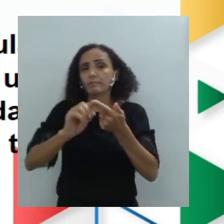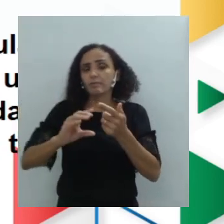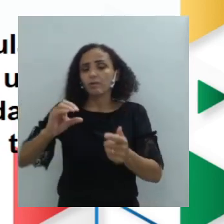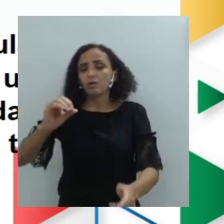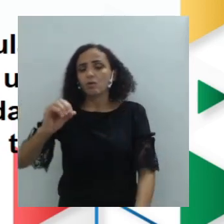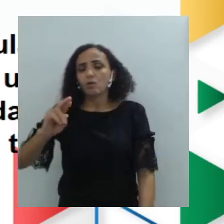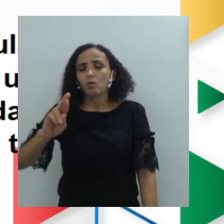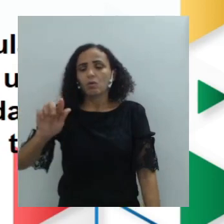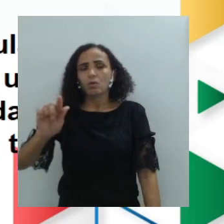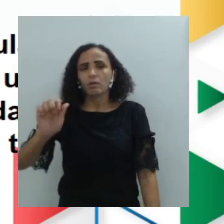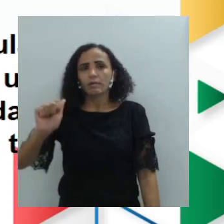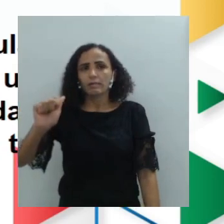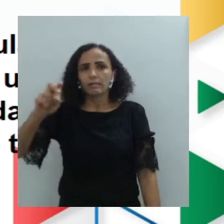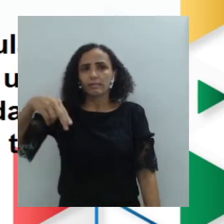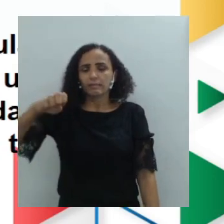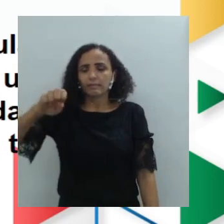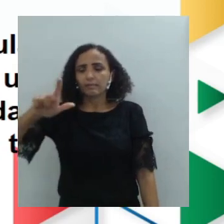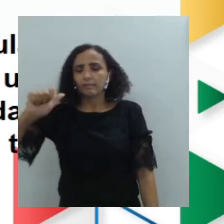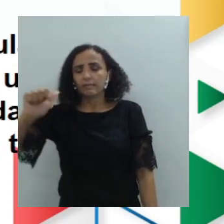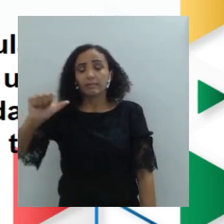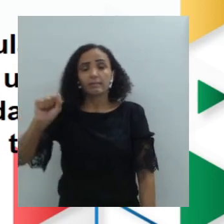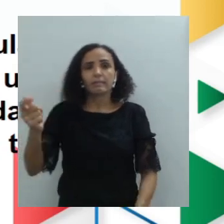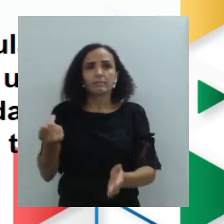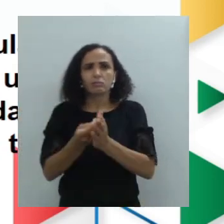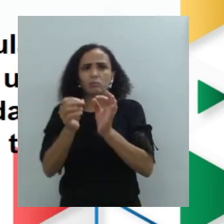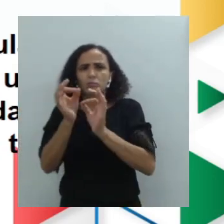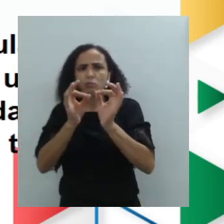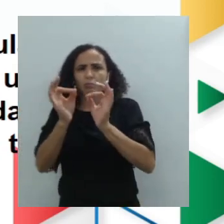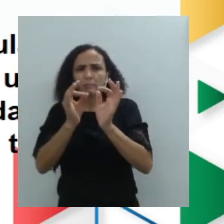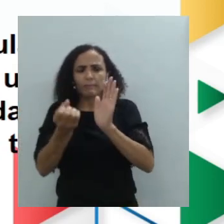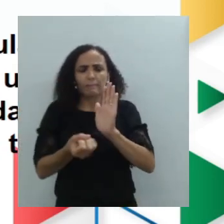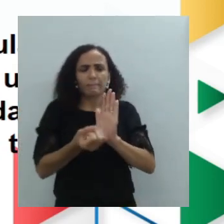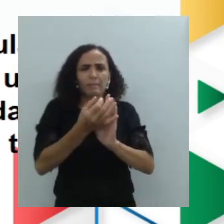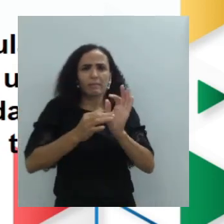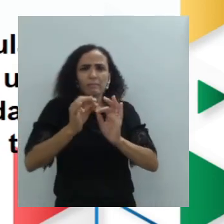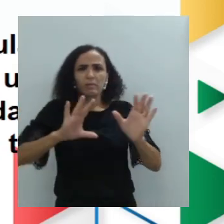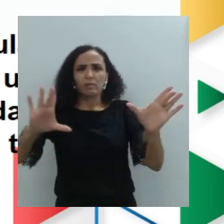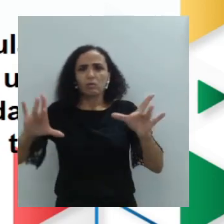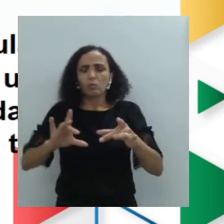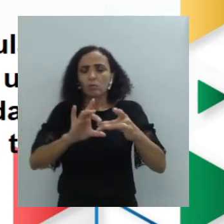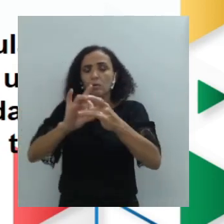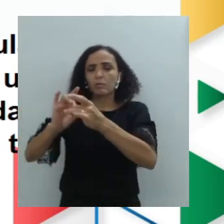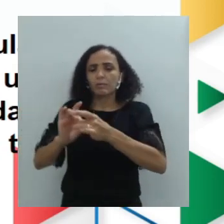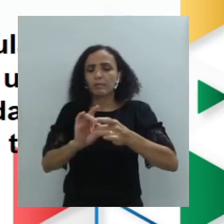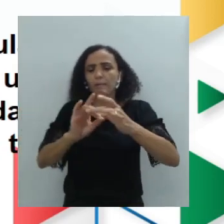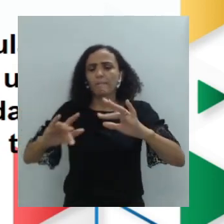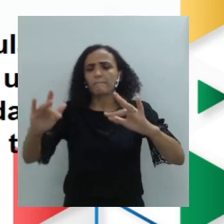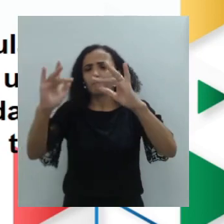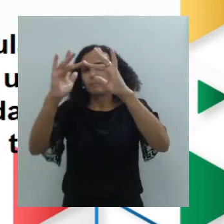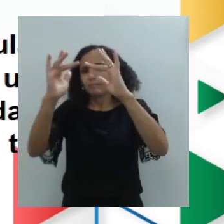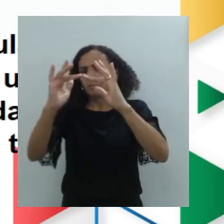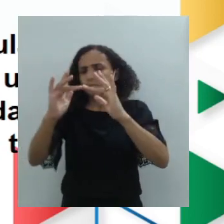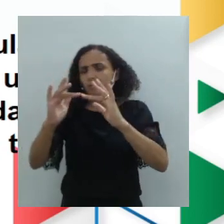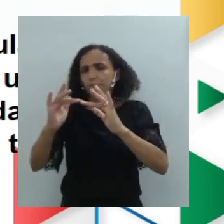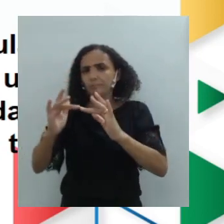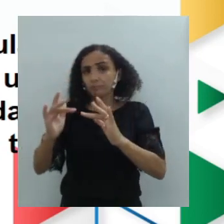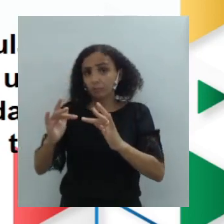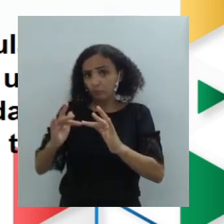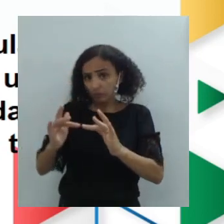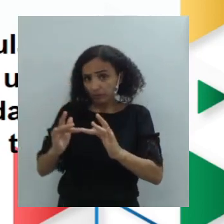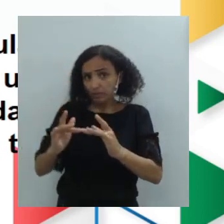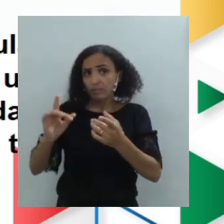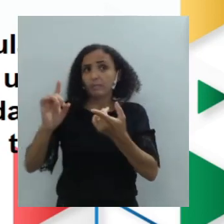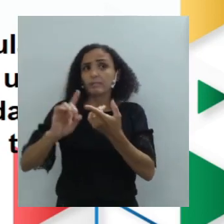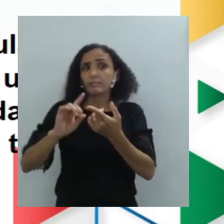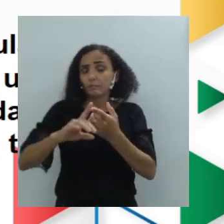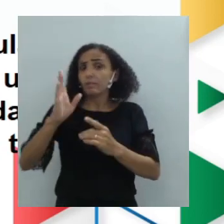desempenham funções específicas. São formadas a partir da união de várias moléculas. A célula,